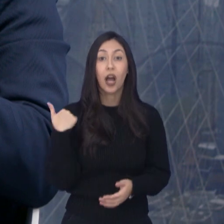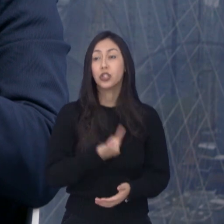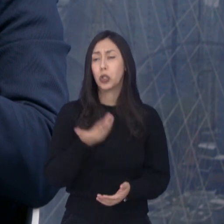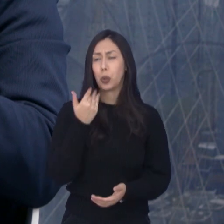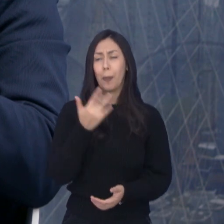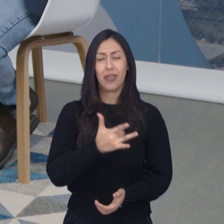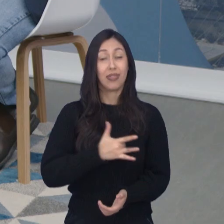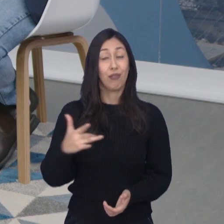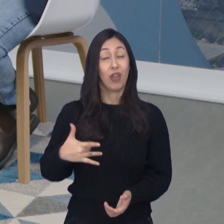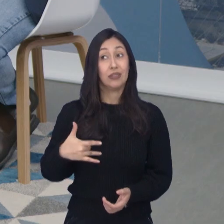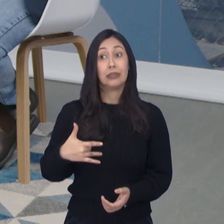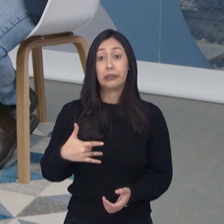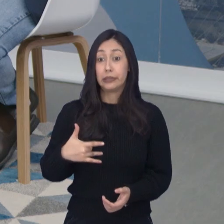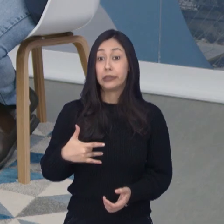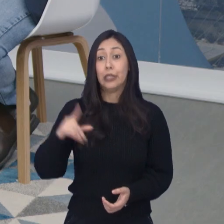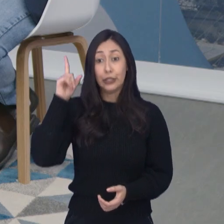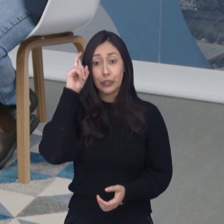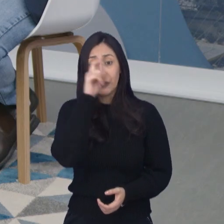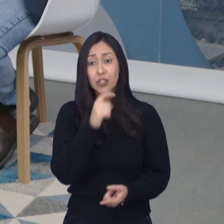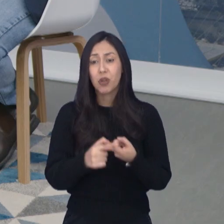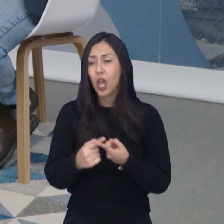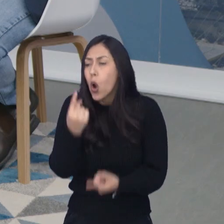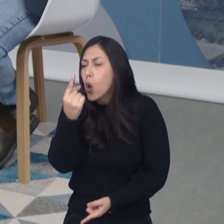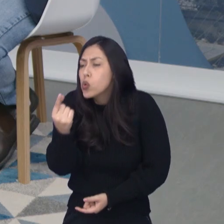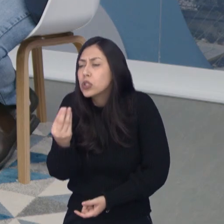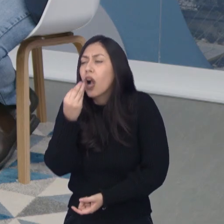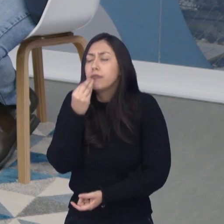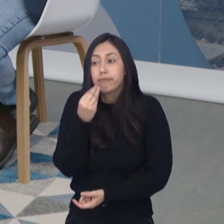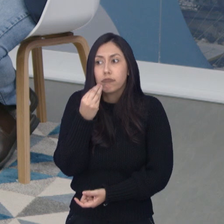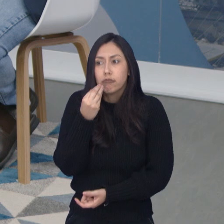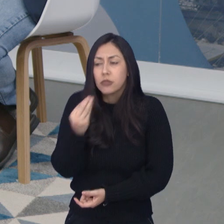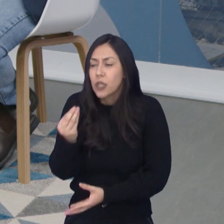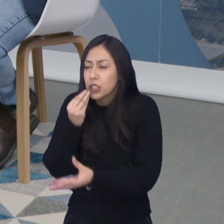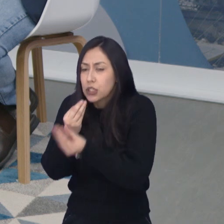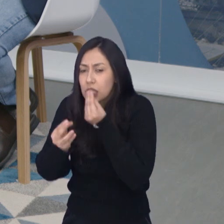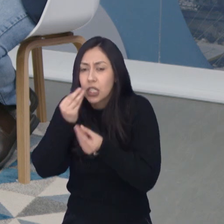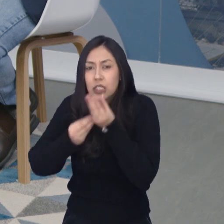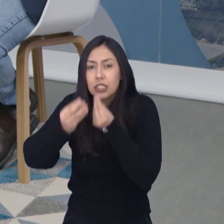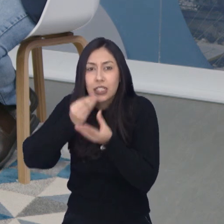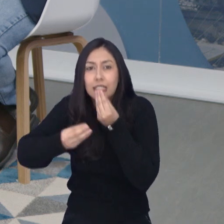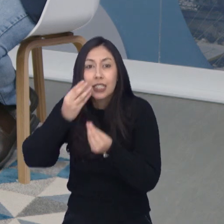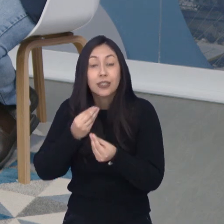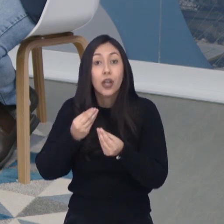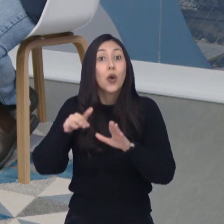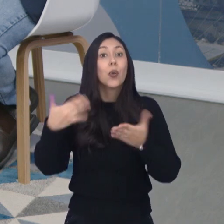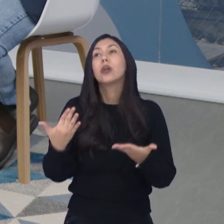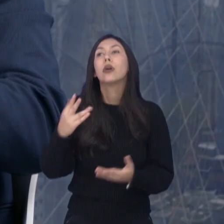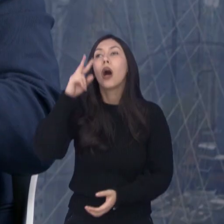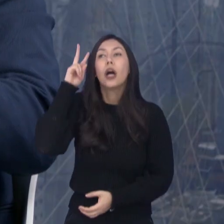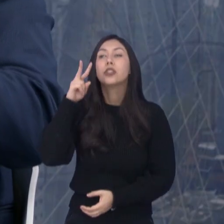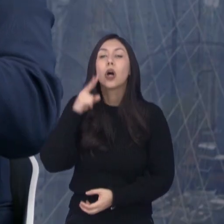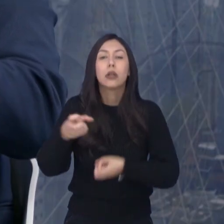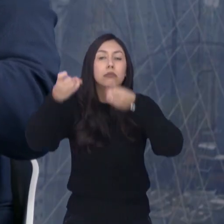inclusive, né? Quer dizer, é muito difícil comer um só. E ele tem um porquê de ser, tem uma história. Quando eu conto a história do bolinho caipira para quem